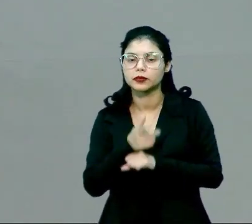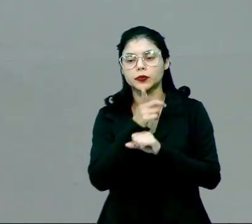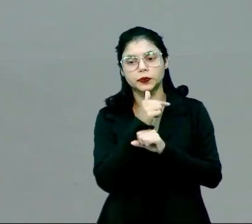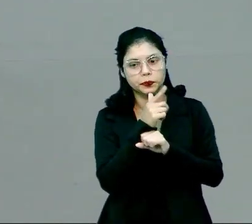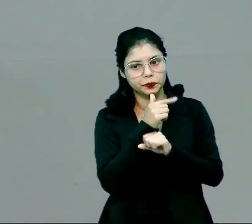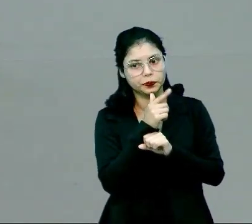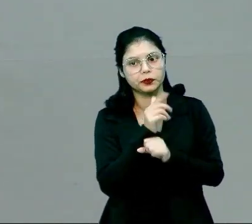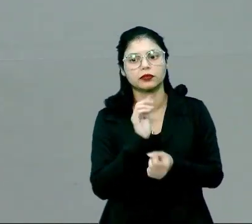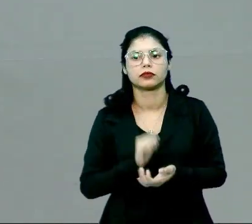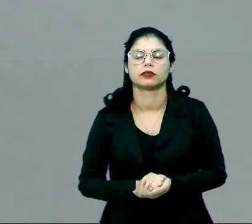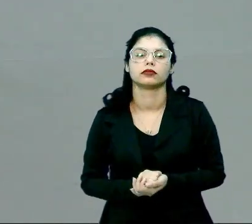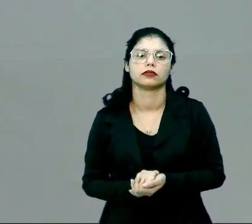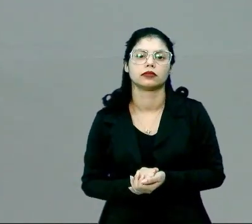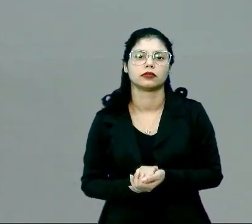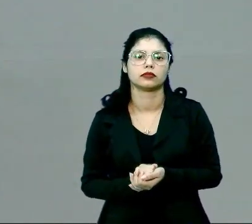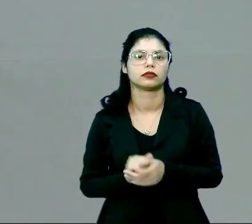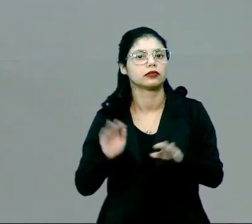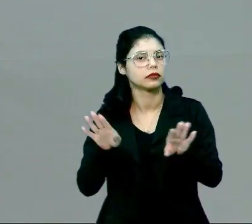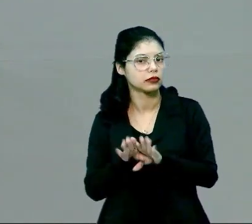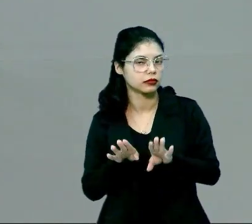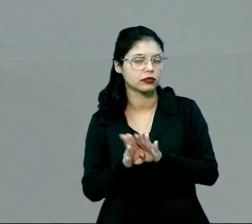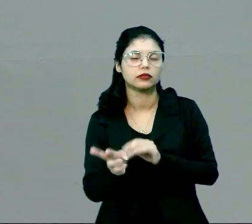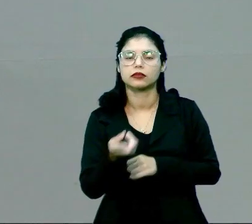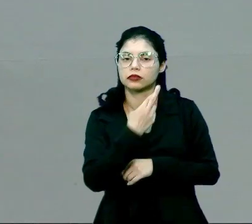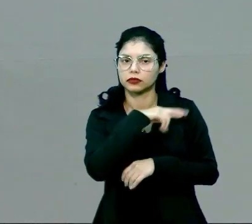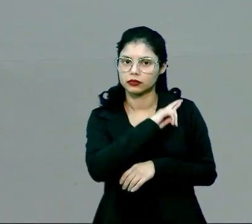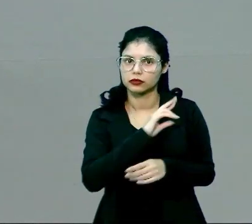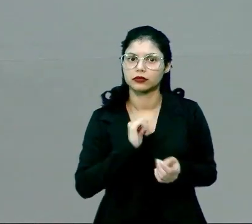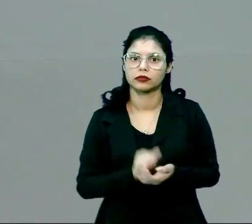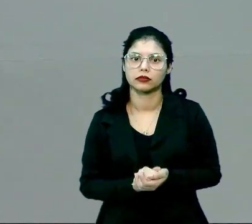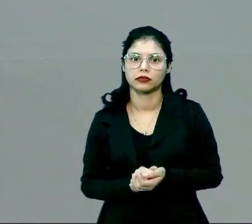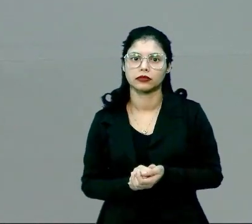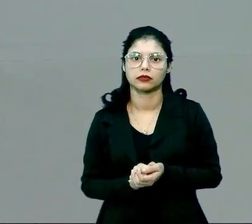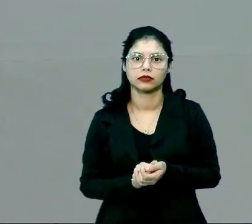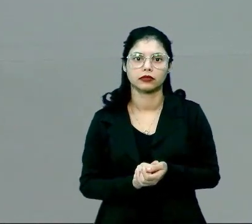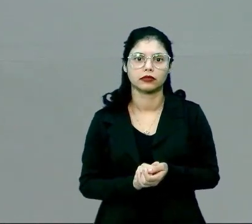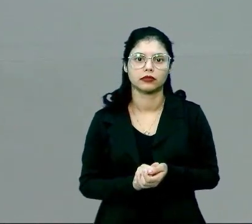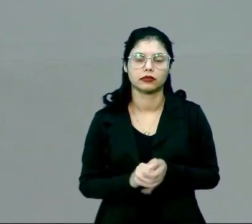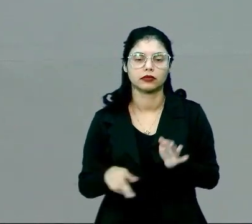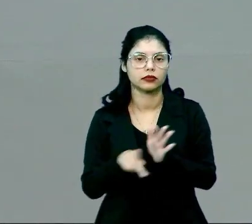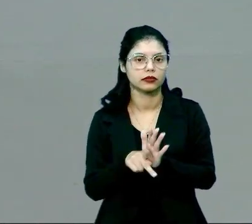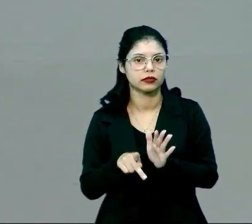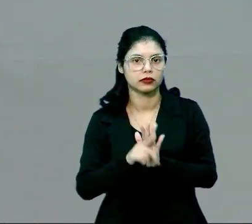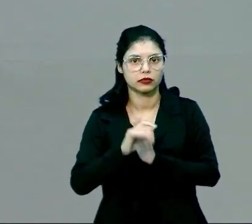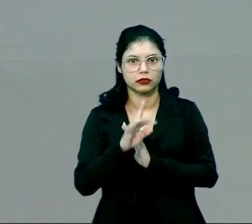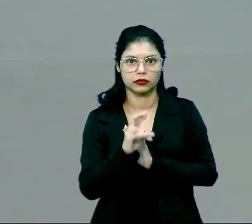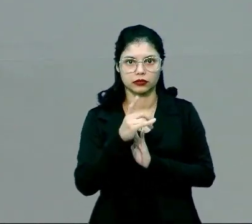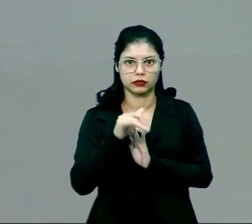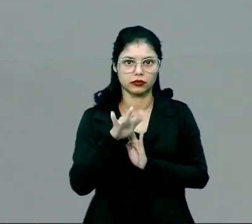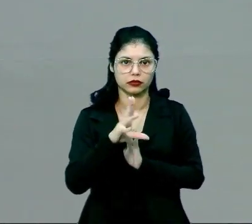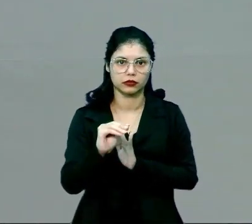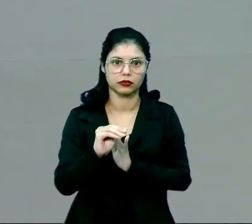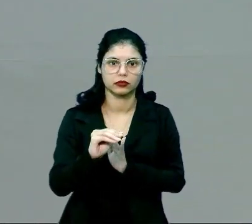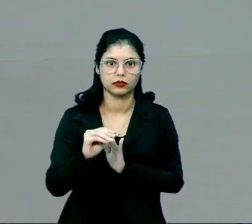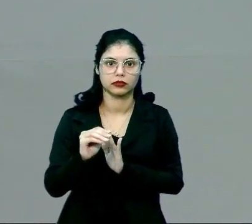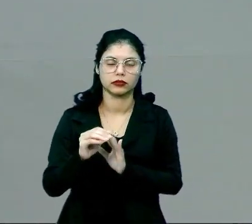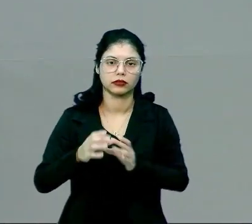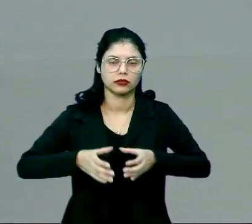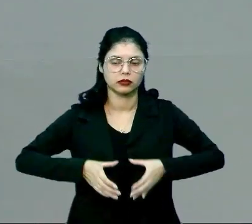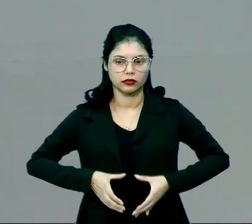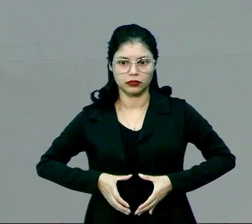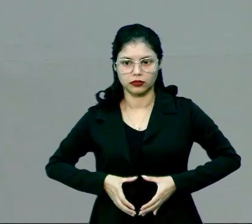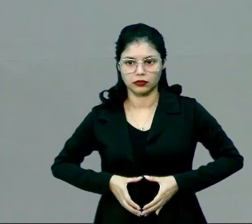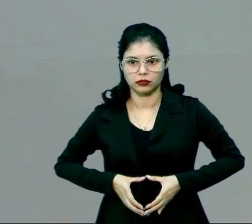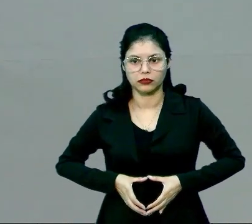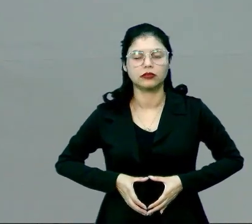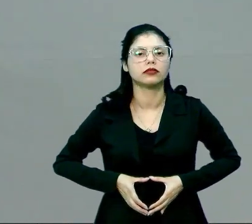água pelos rins, e a ocitocina é responsável pelas contrações, né, ultrauterina aí, né, do útero da mulher no